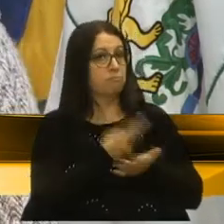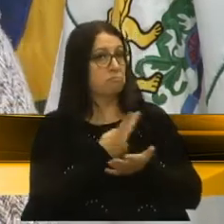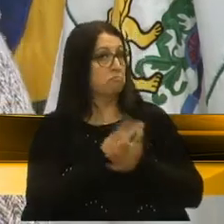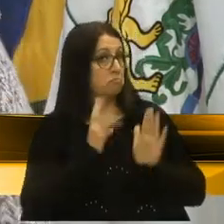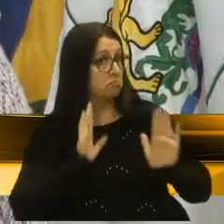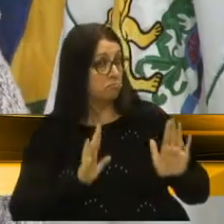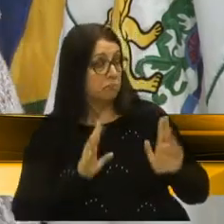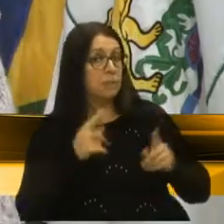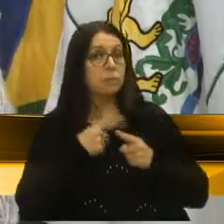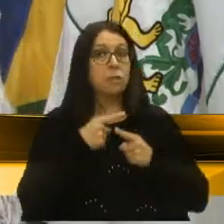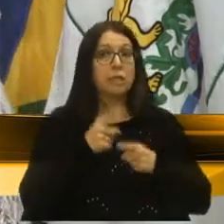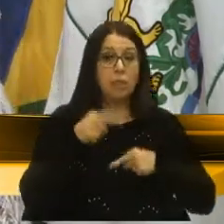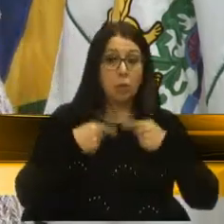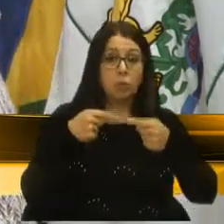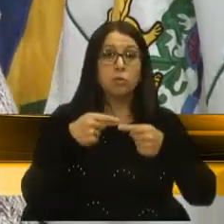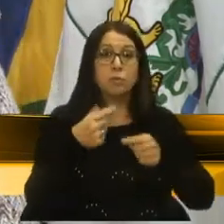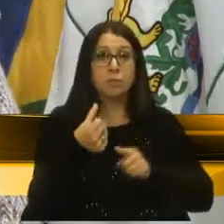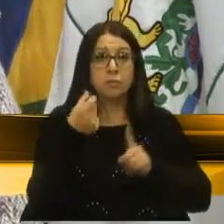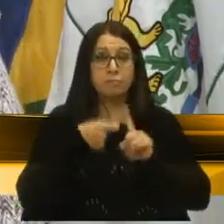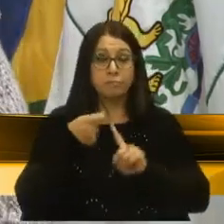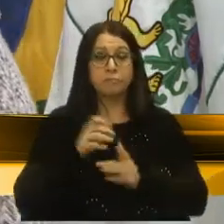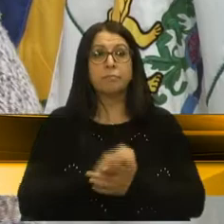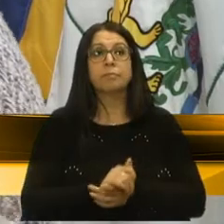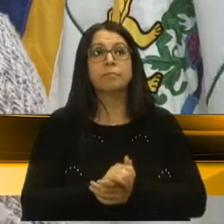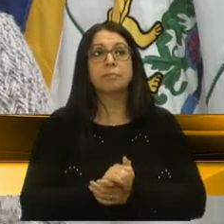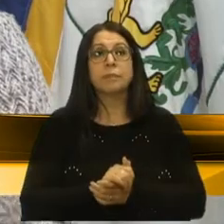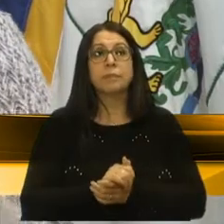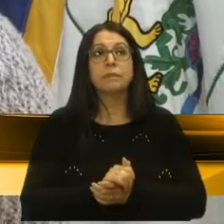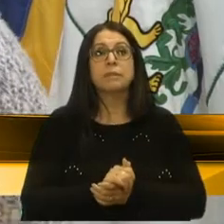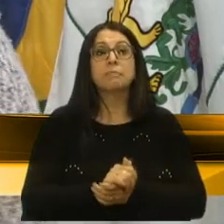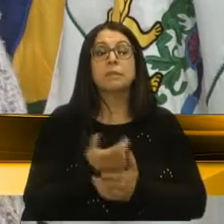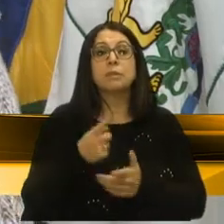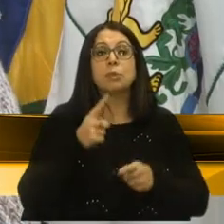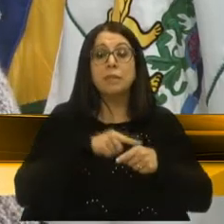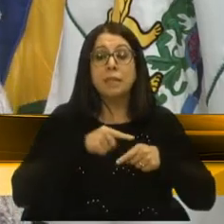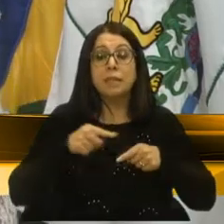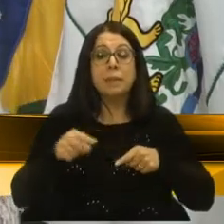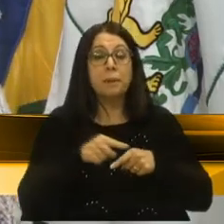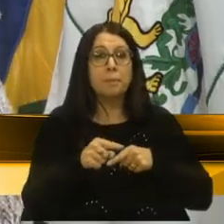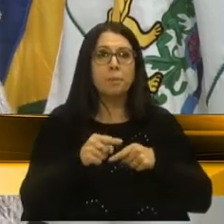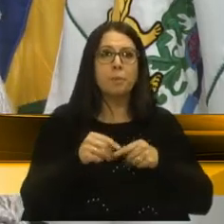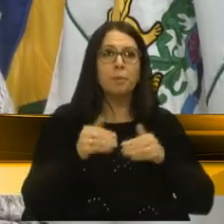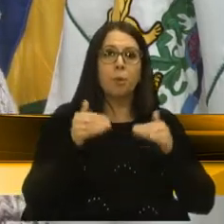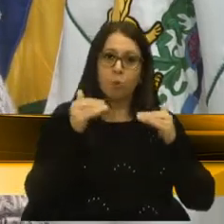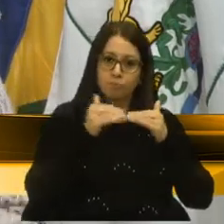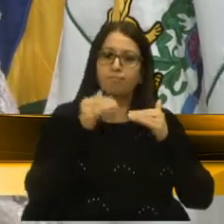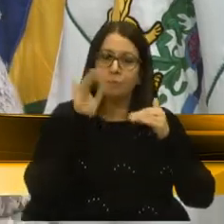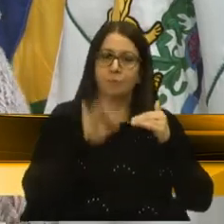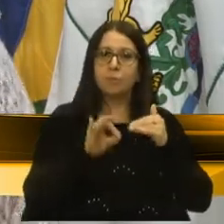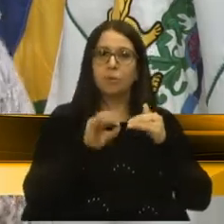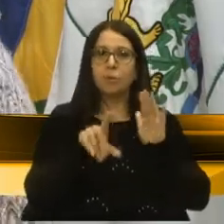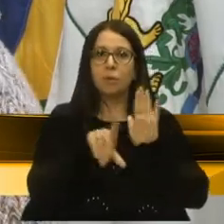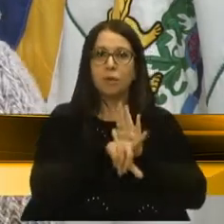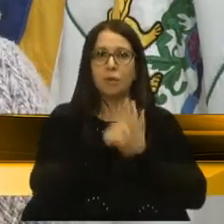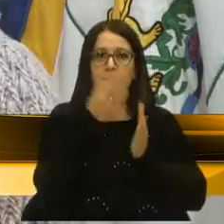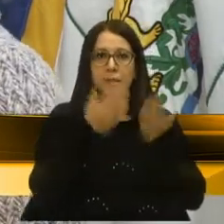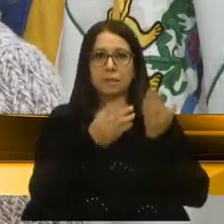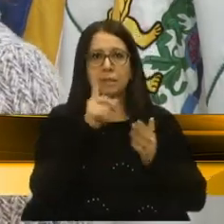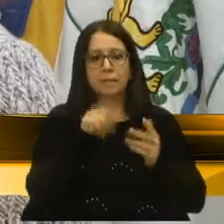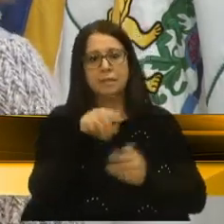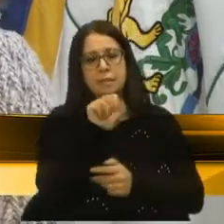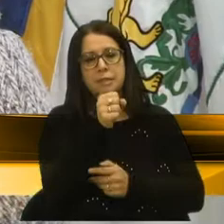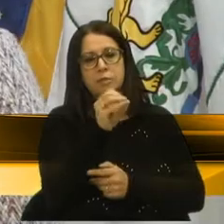né, porque está prorrogando por 6 meses, mas, ao menos, o prazo coincide com a lei de licitações, que é 180